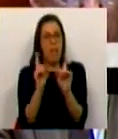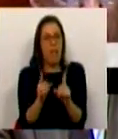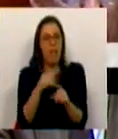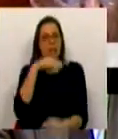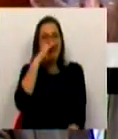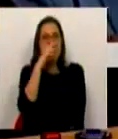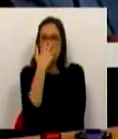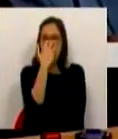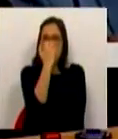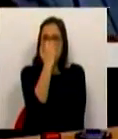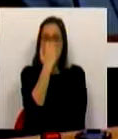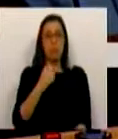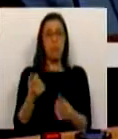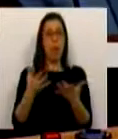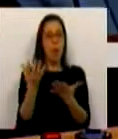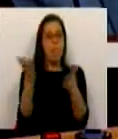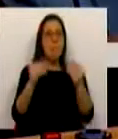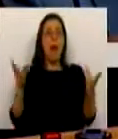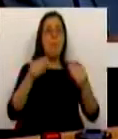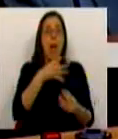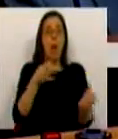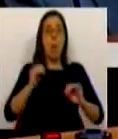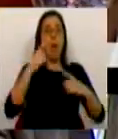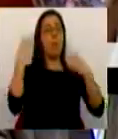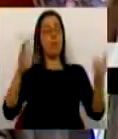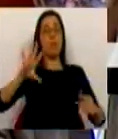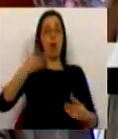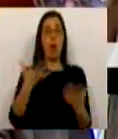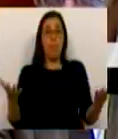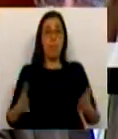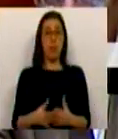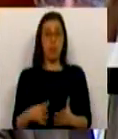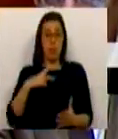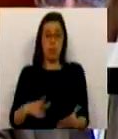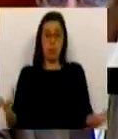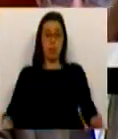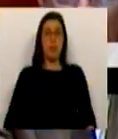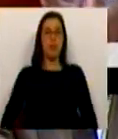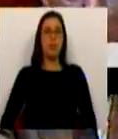bisbilhotice quando já nada têm a dizer ao país e sair aos portugueses.